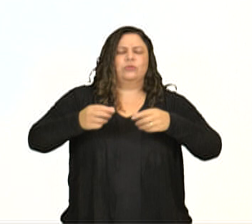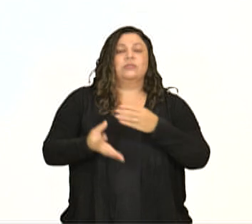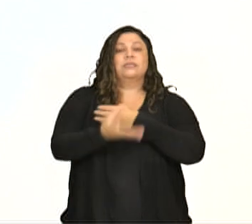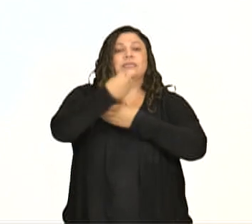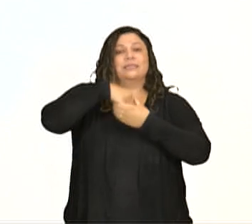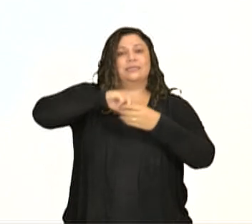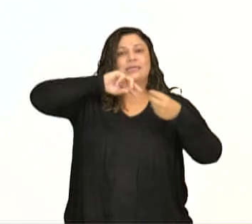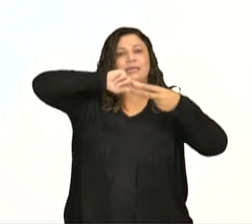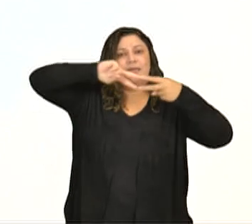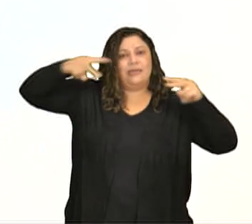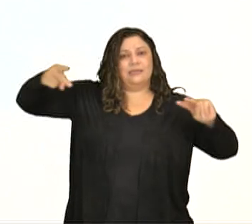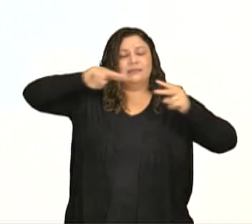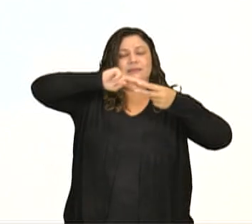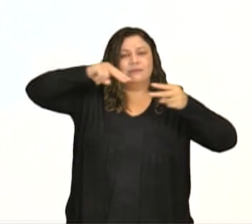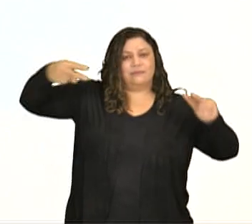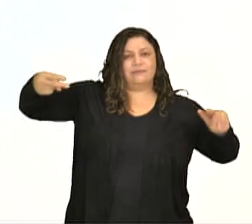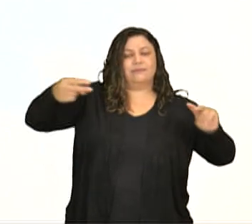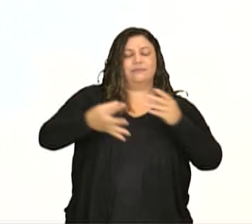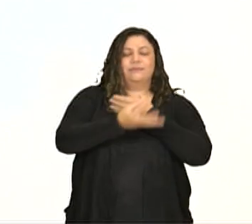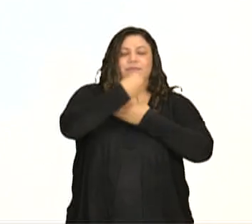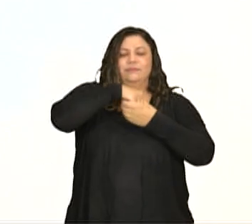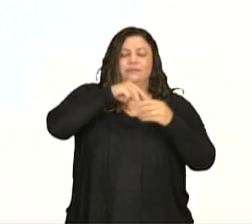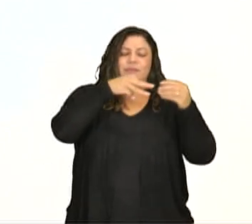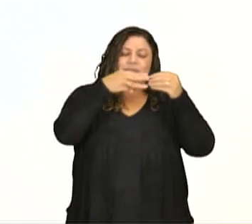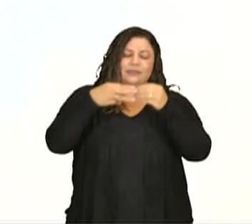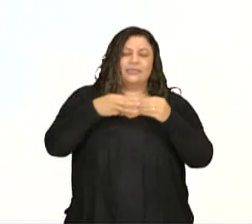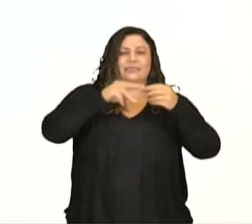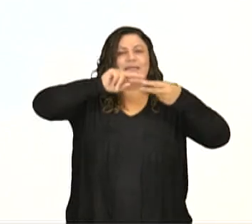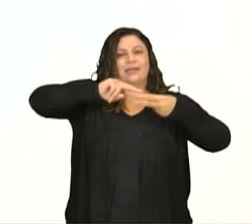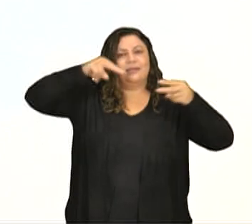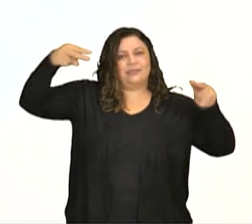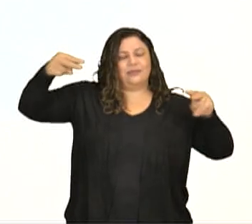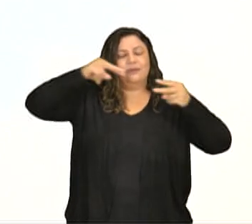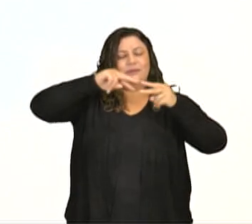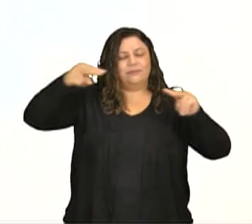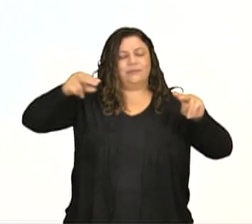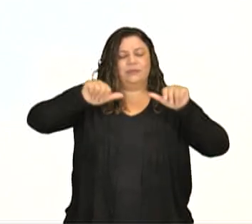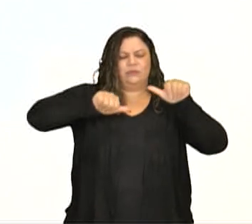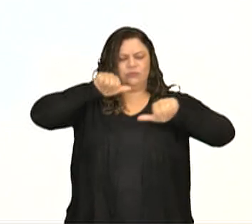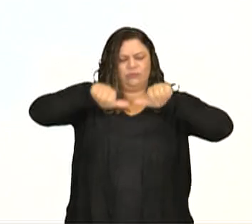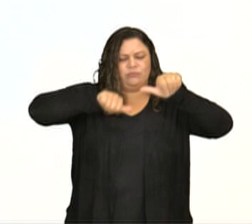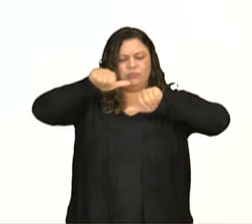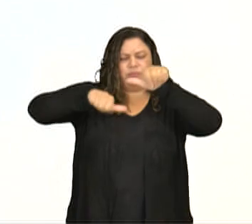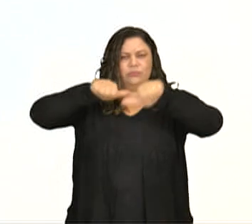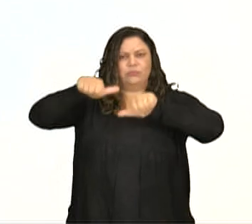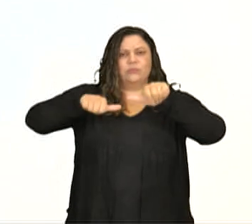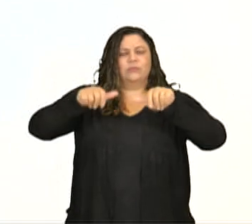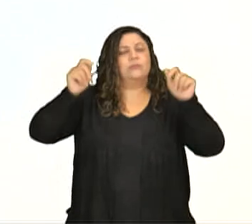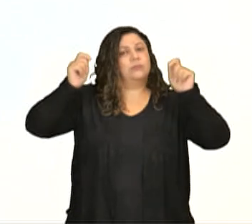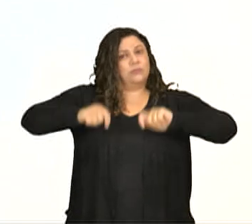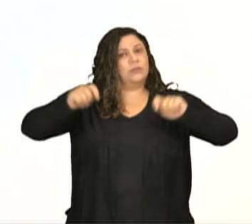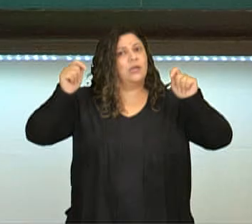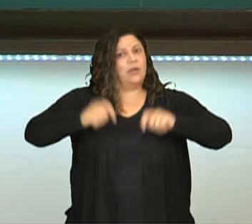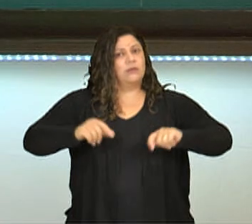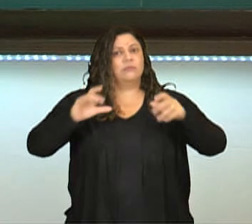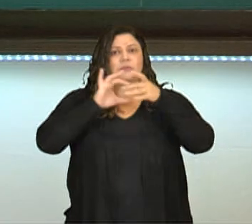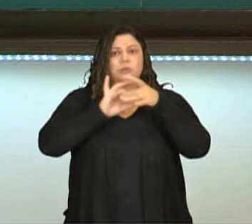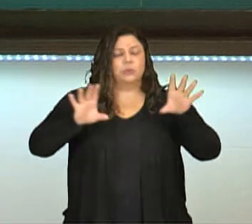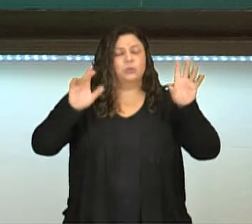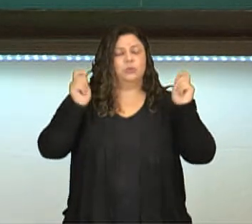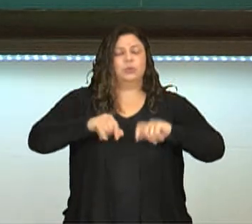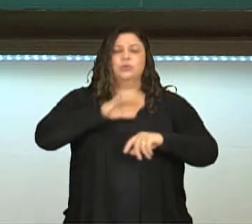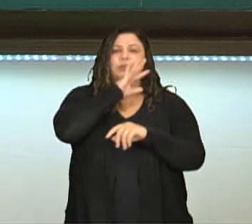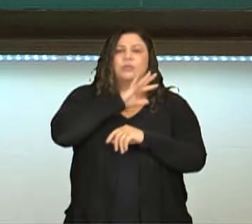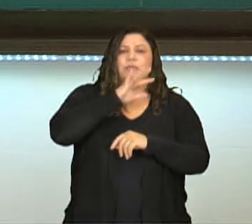genético, lá no seu DNA e tudo mais, que sofre alterações e essa alteração tem que permitir que esse animal, essa